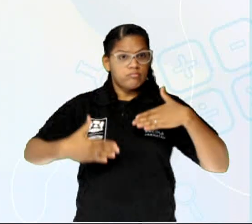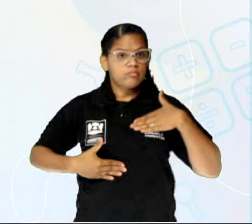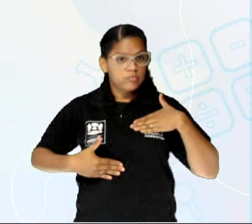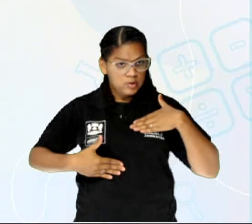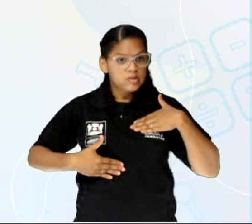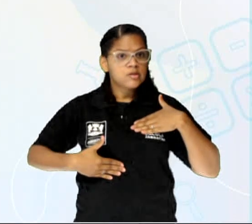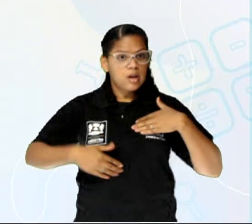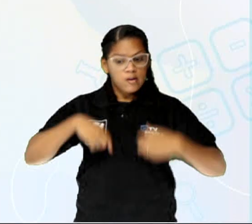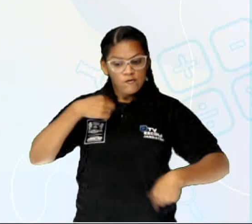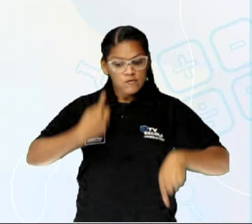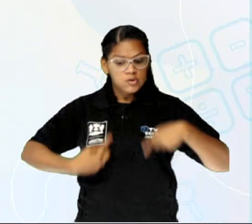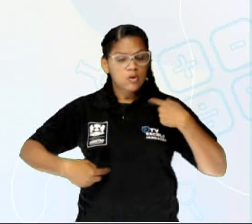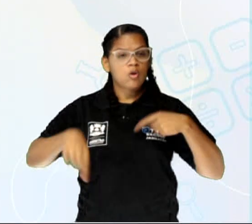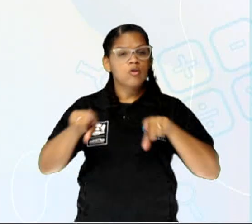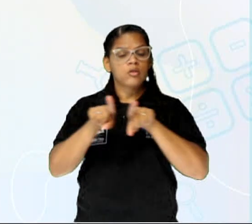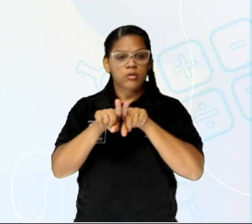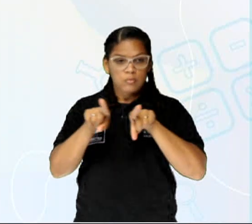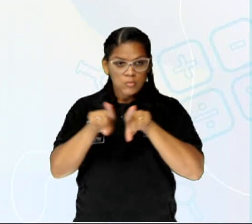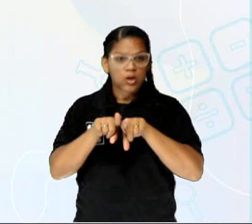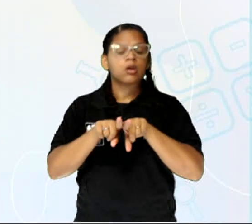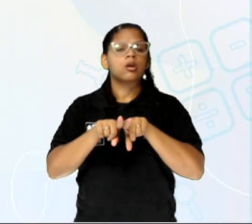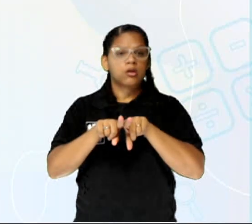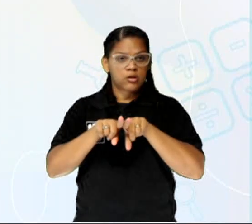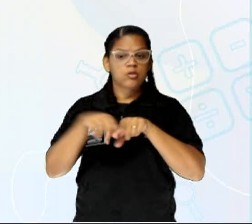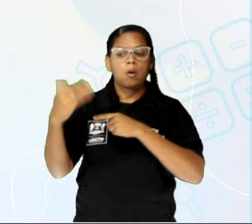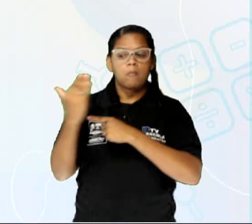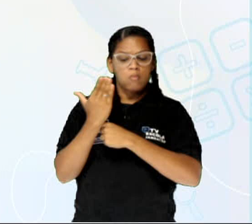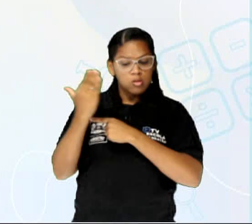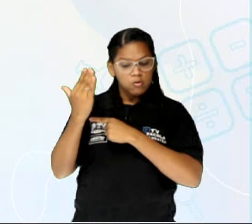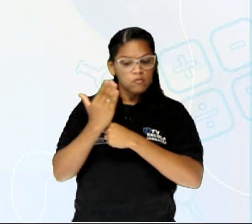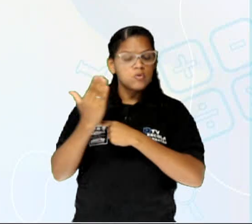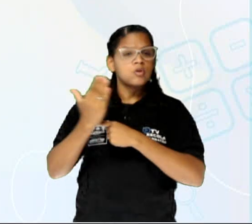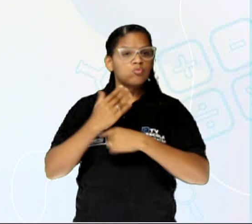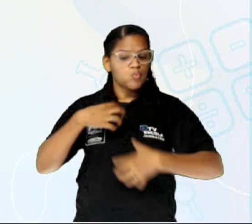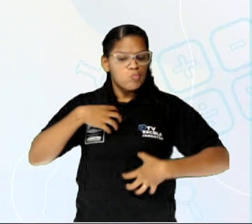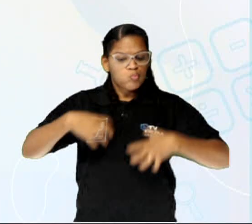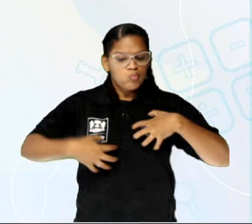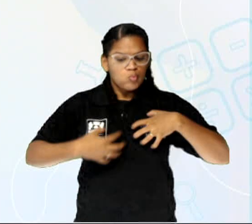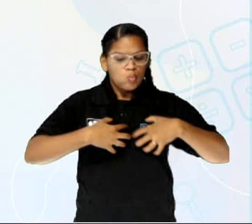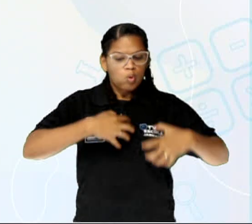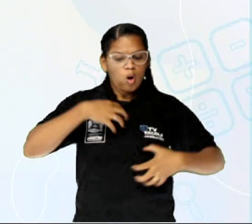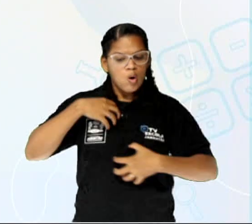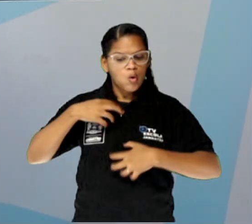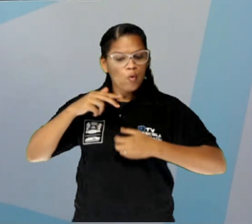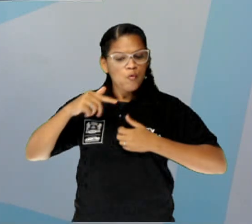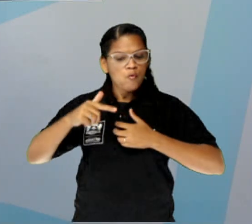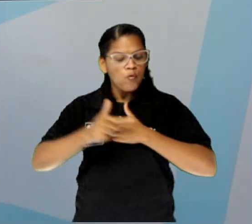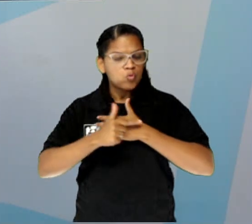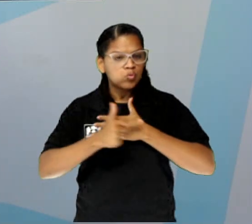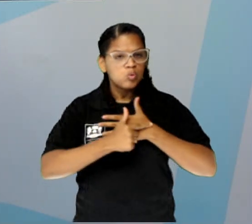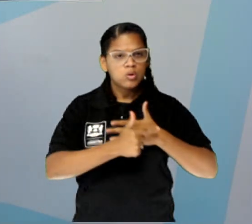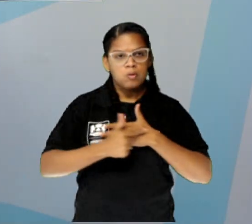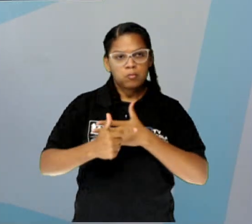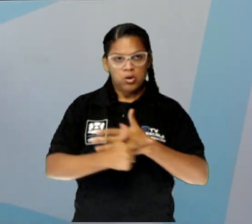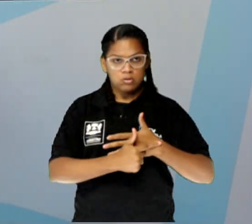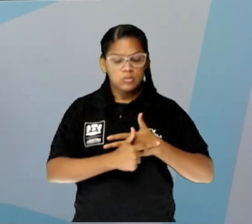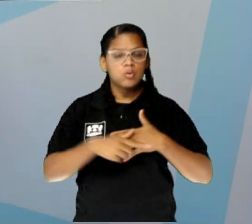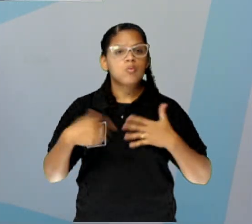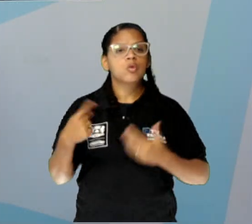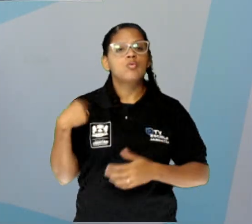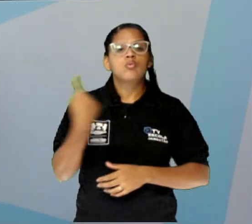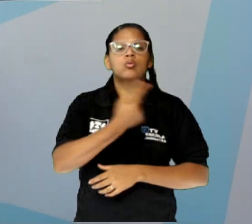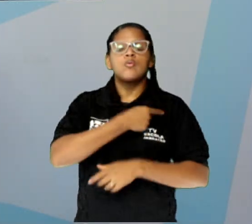também, traz uma relação de benefício para as funções orgânicas. Então, quando a gente fala de ginástica de condicionamento, vamos